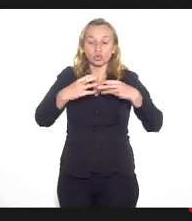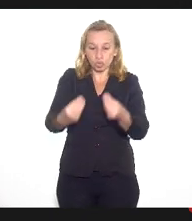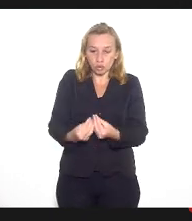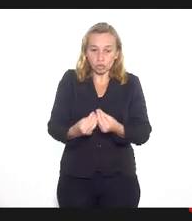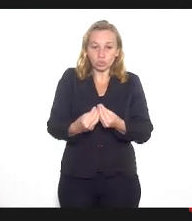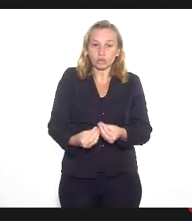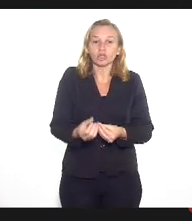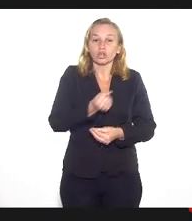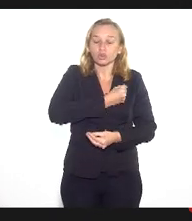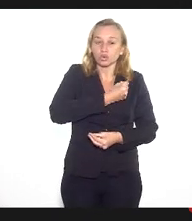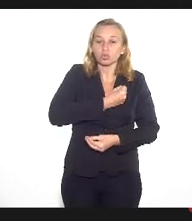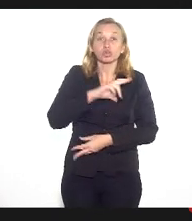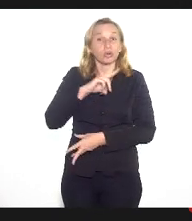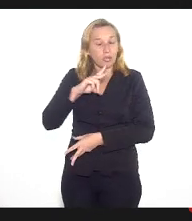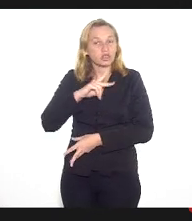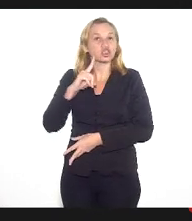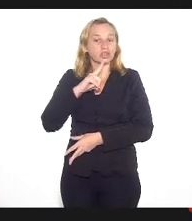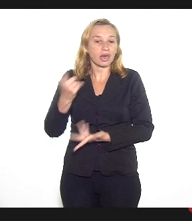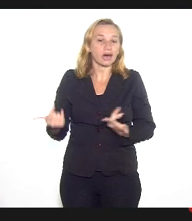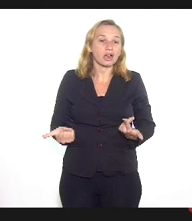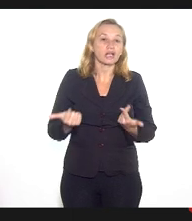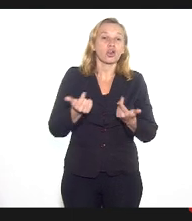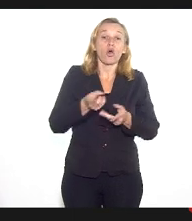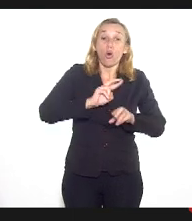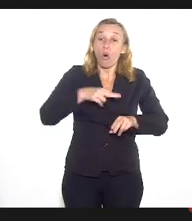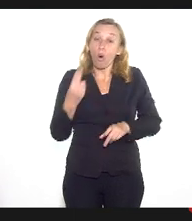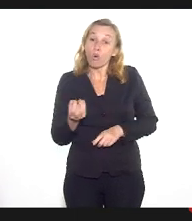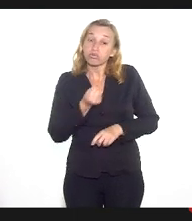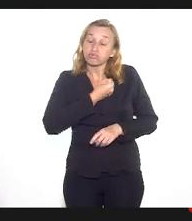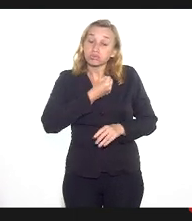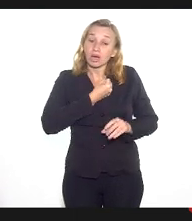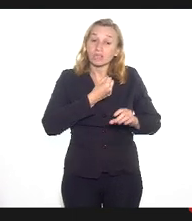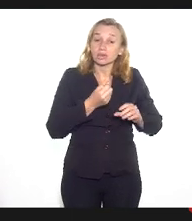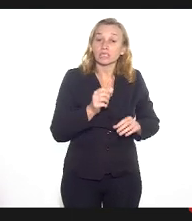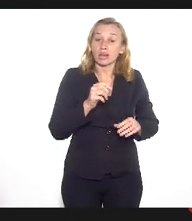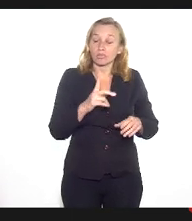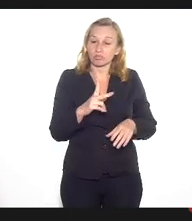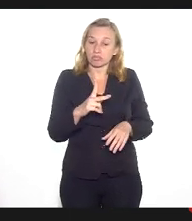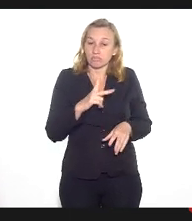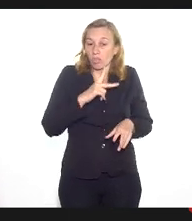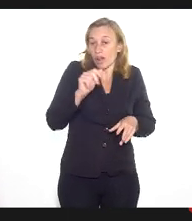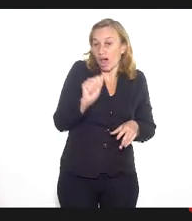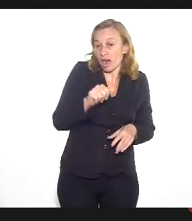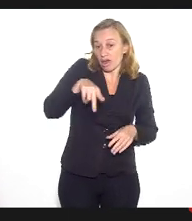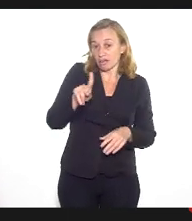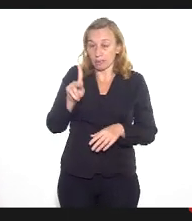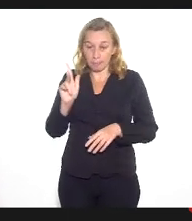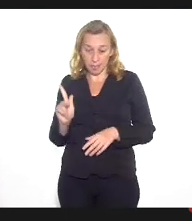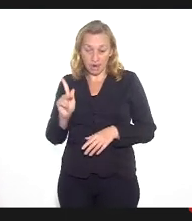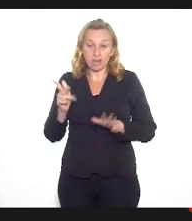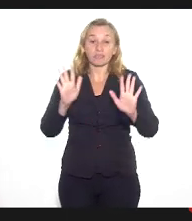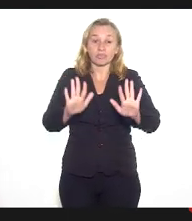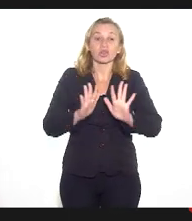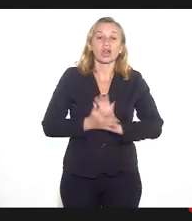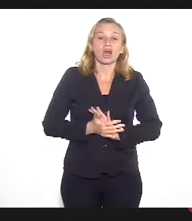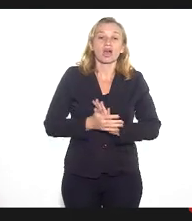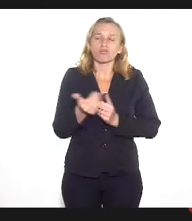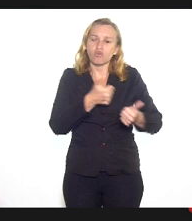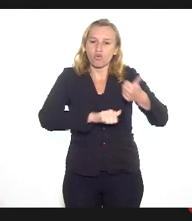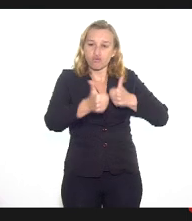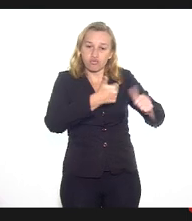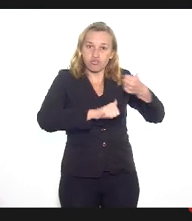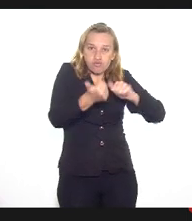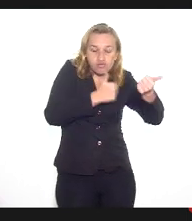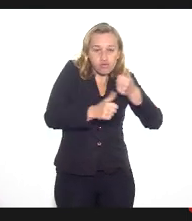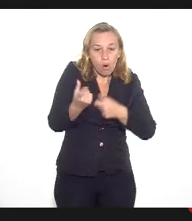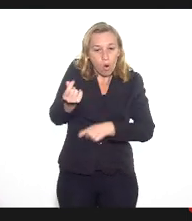dados próprios que elas têm ou dados adquiridos da própria ANP. Em função disso, realizam a avaliação econômica